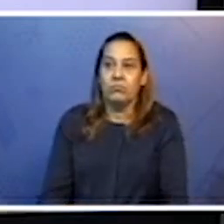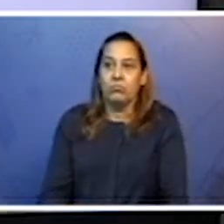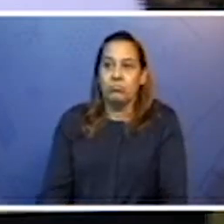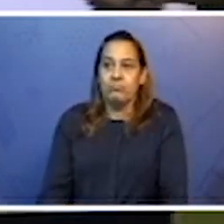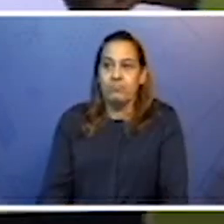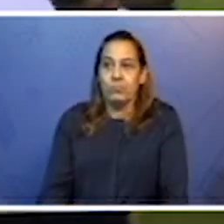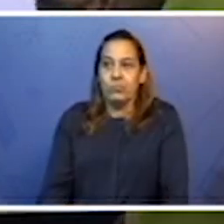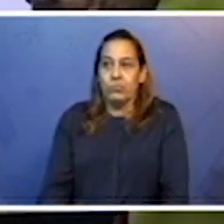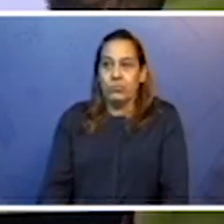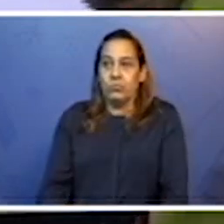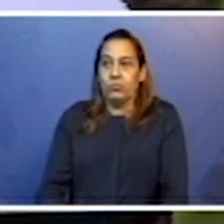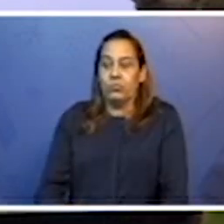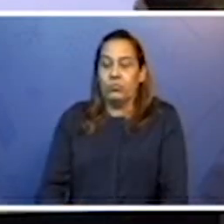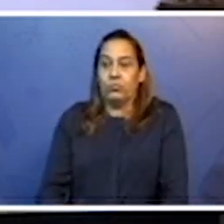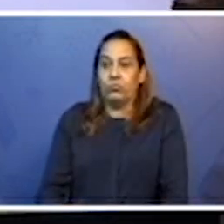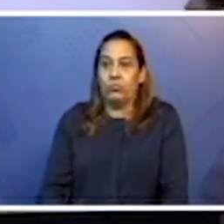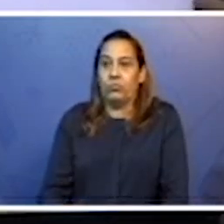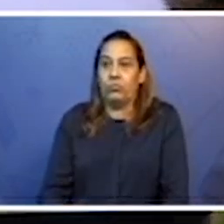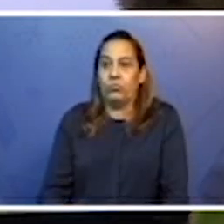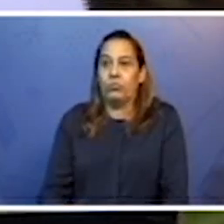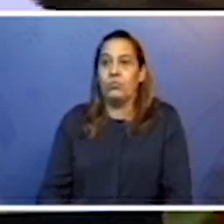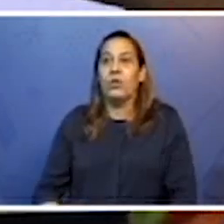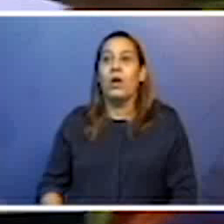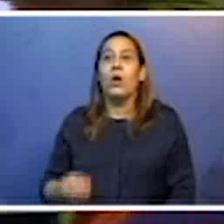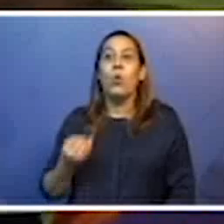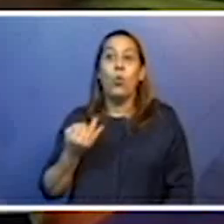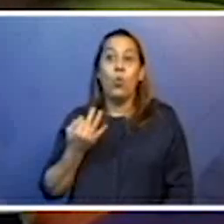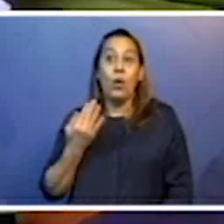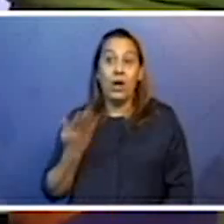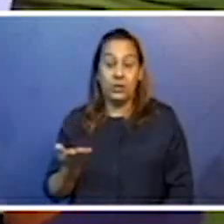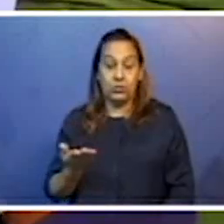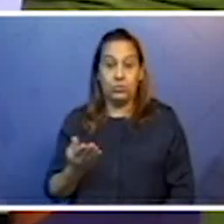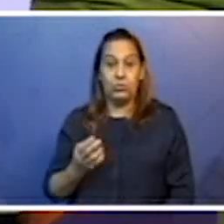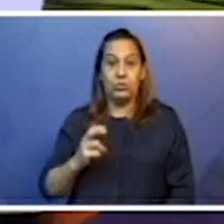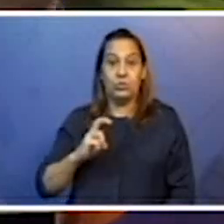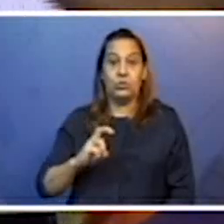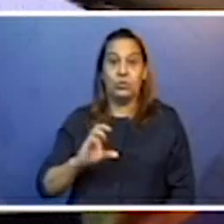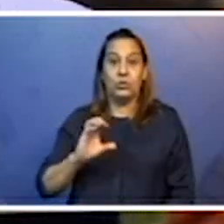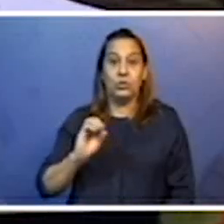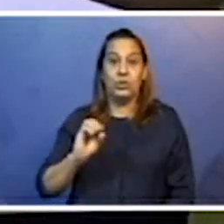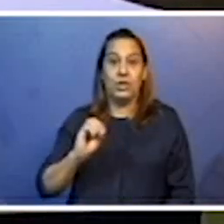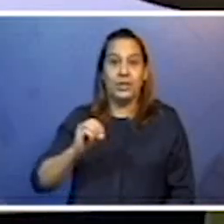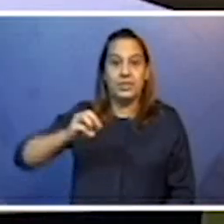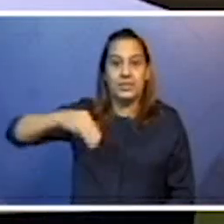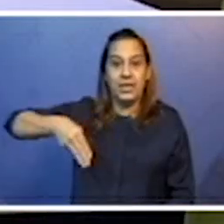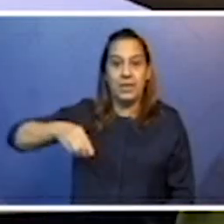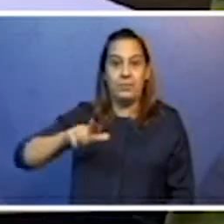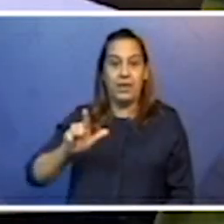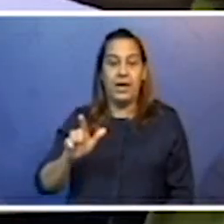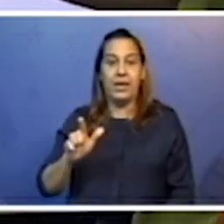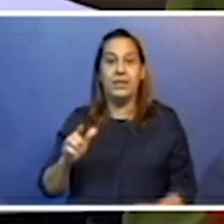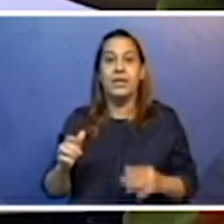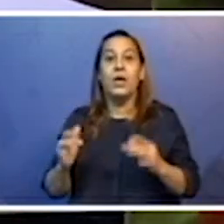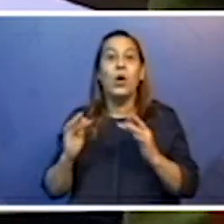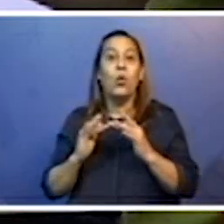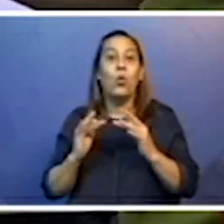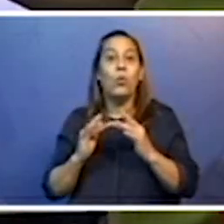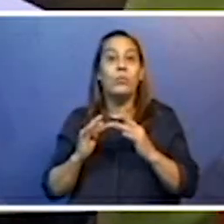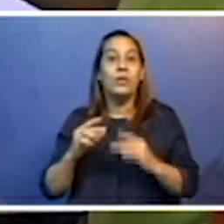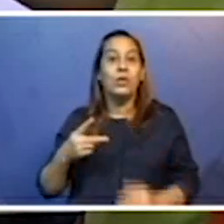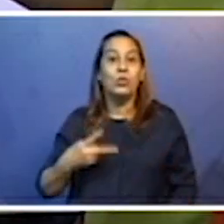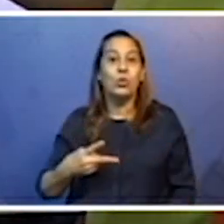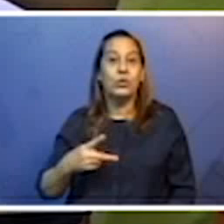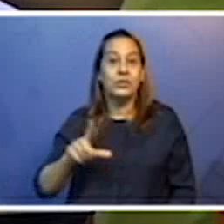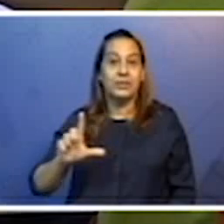Então, ó, 4 vezes. E quantos recipientes de 500 ml correspondem a 2